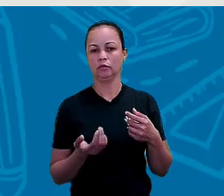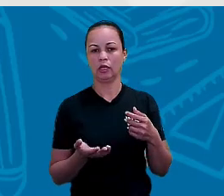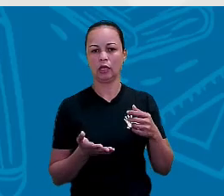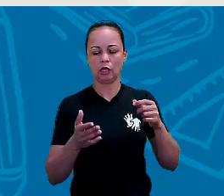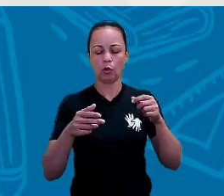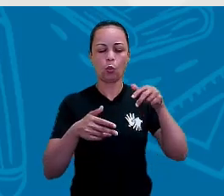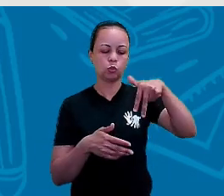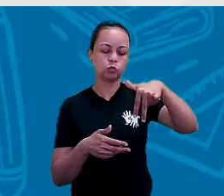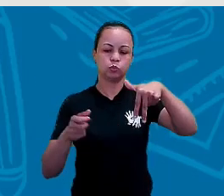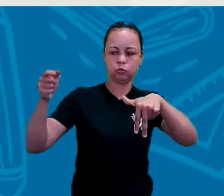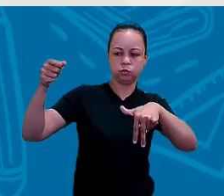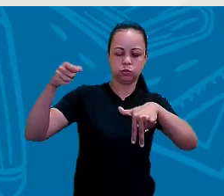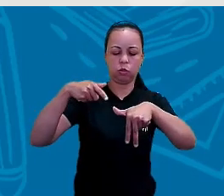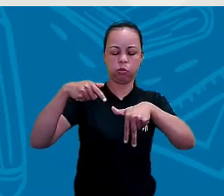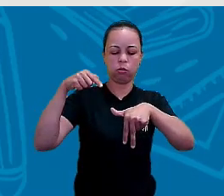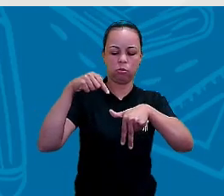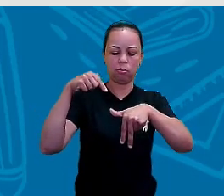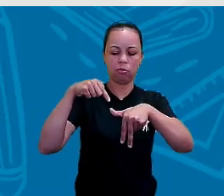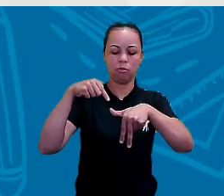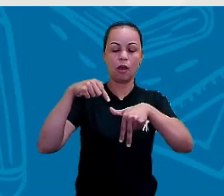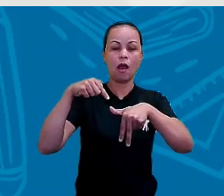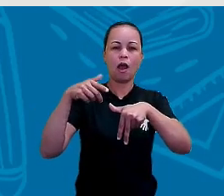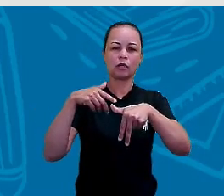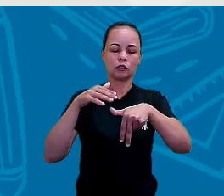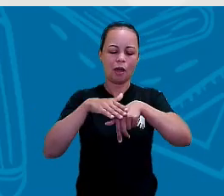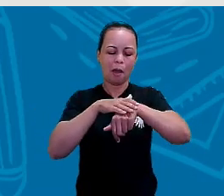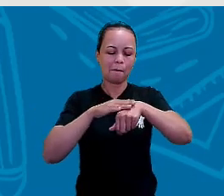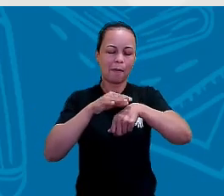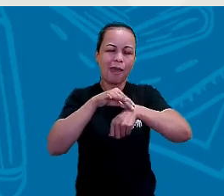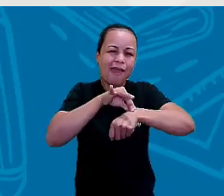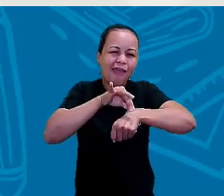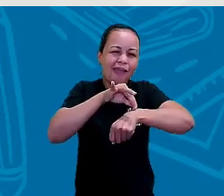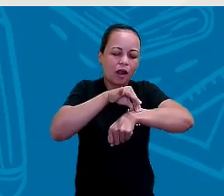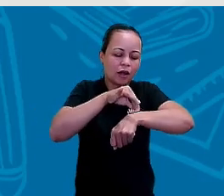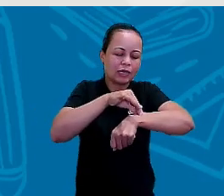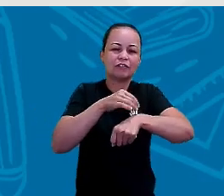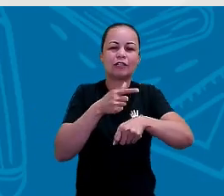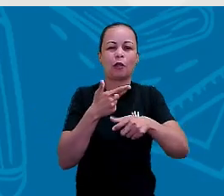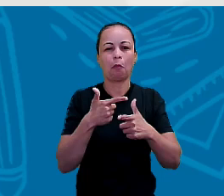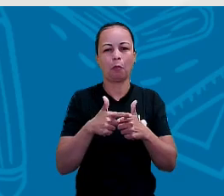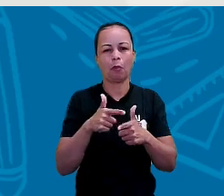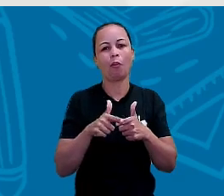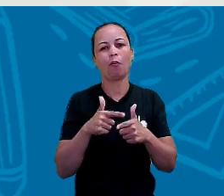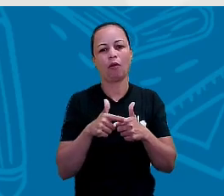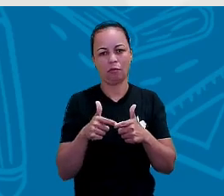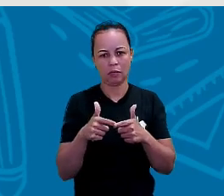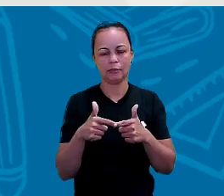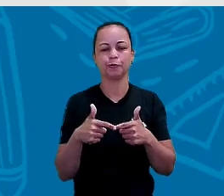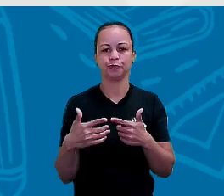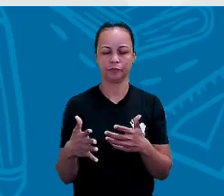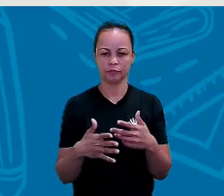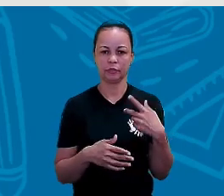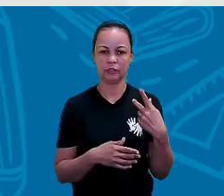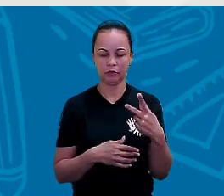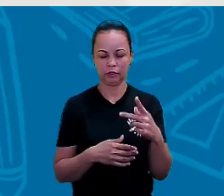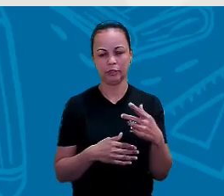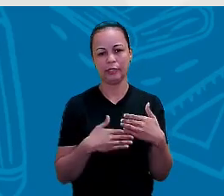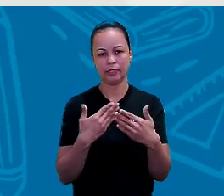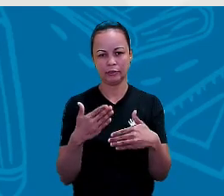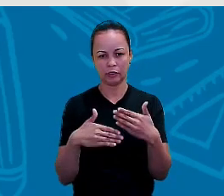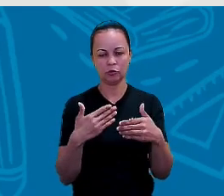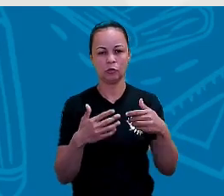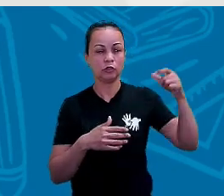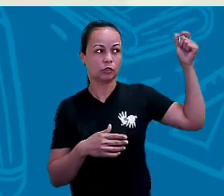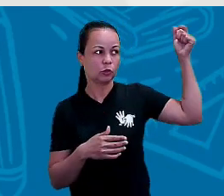a nossa pele ela vai ficar altamente prejudicada, tá certo? Através dessa